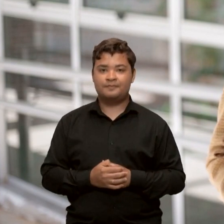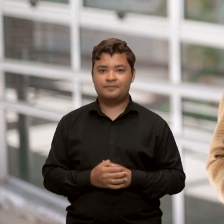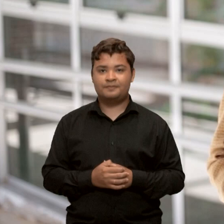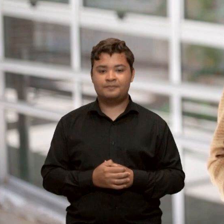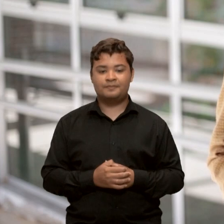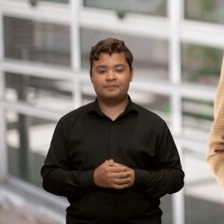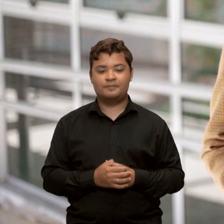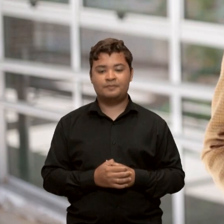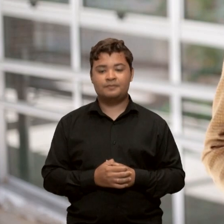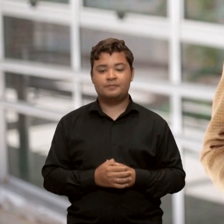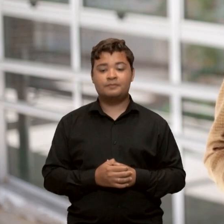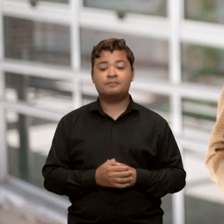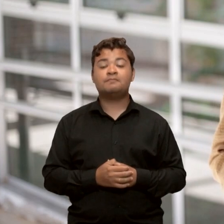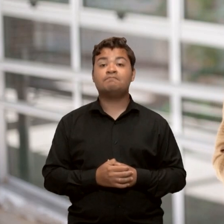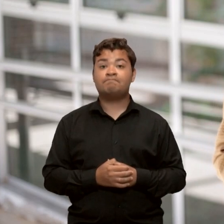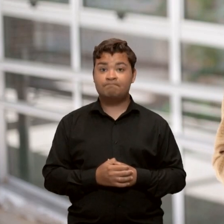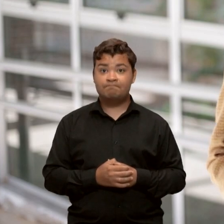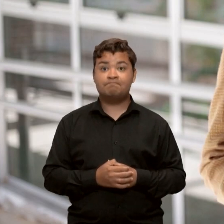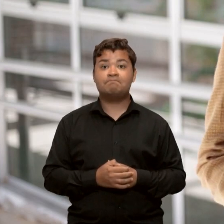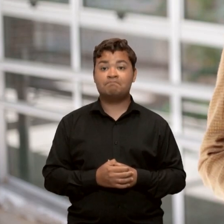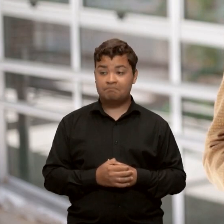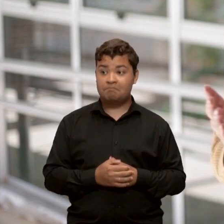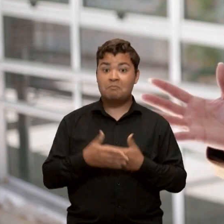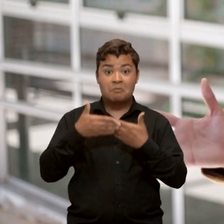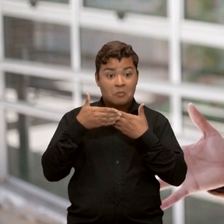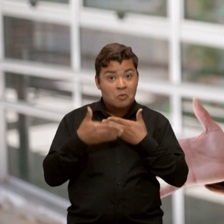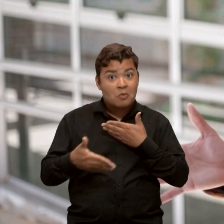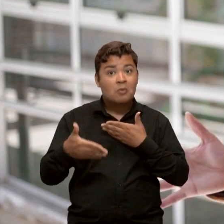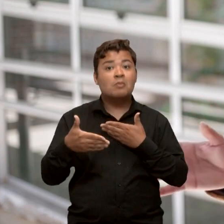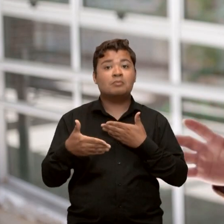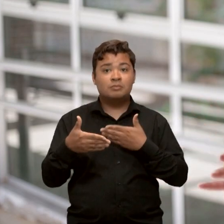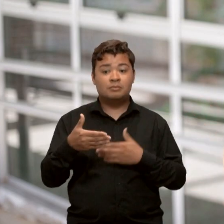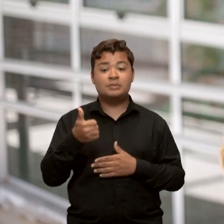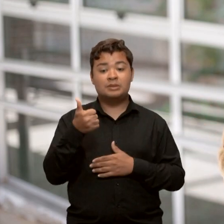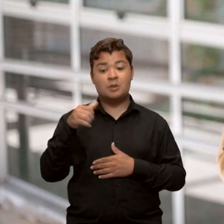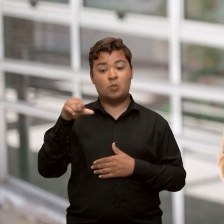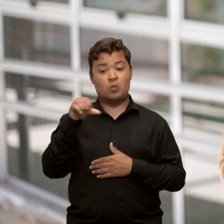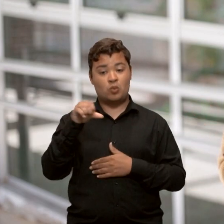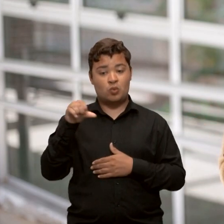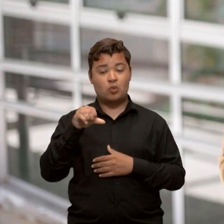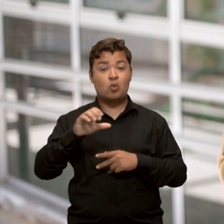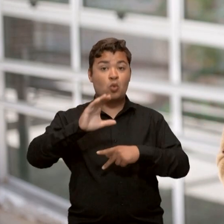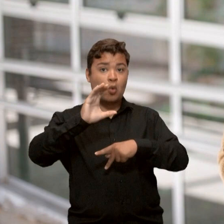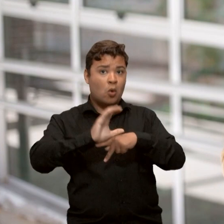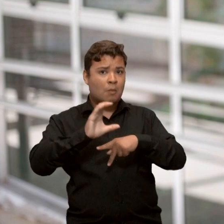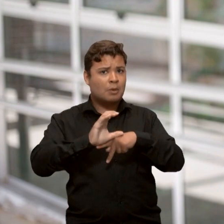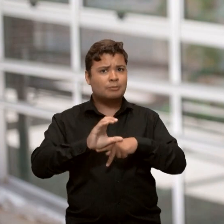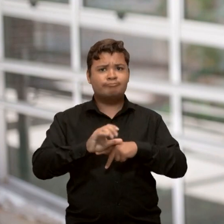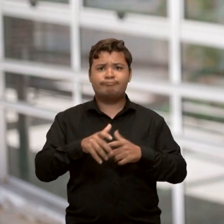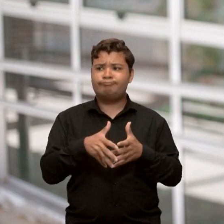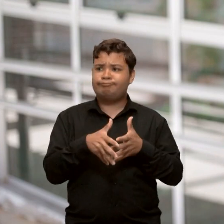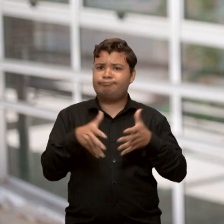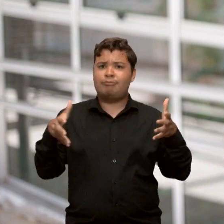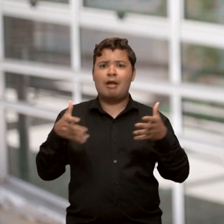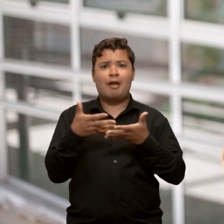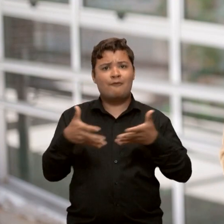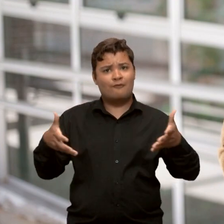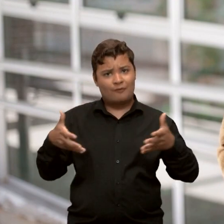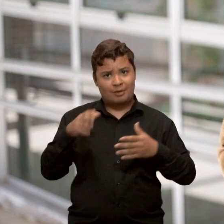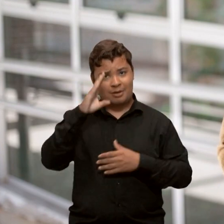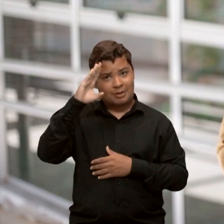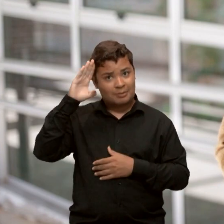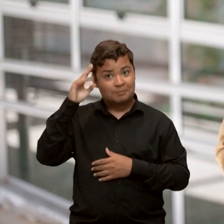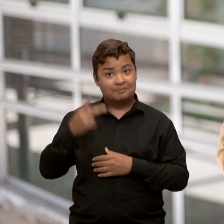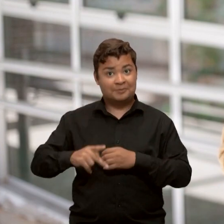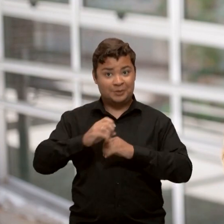idiomassemfronteiras.letras.ufg.br. E está chegando o 19º Compex, que é o maior evento acadêmico da UFG,